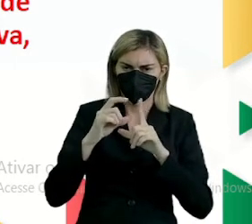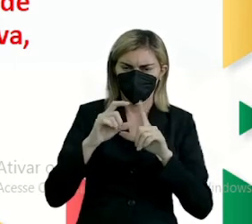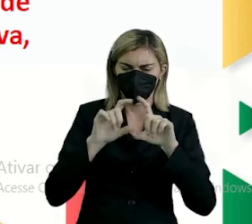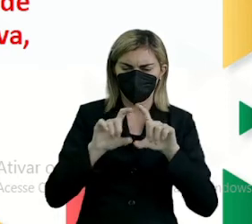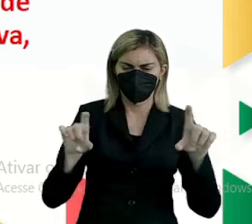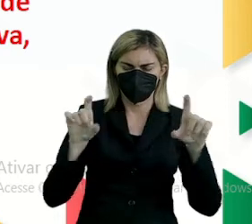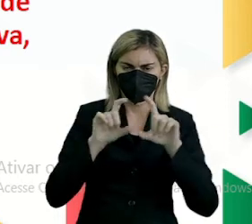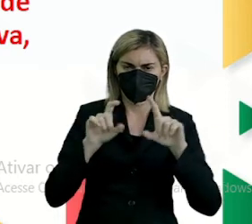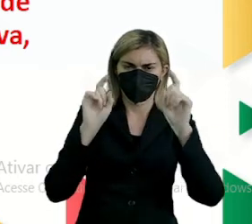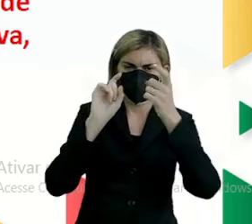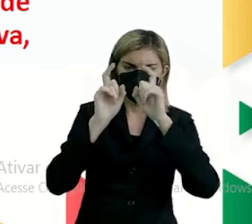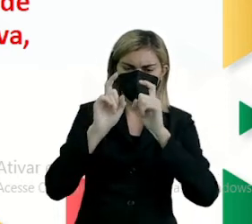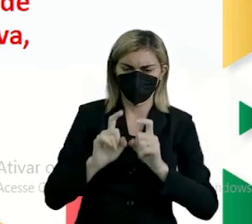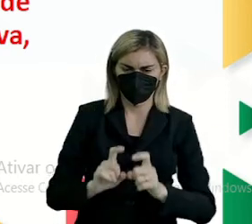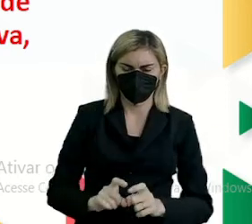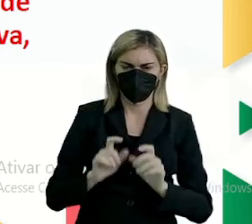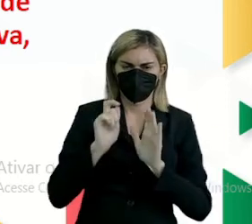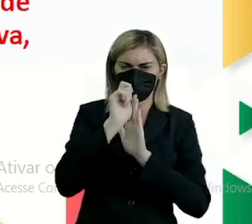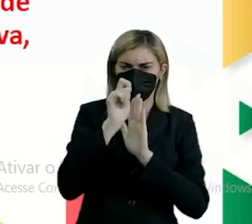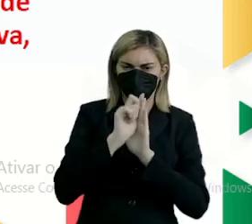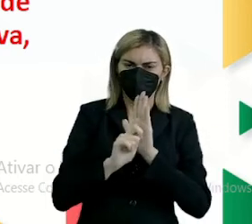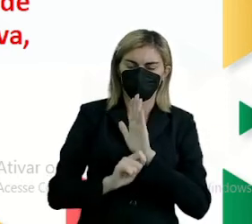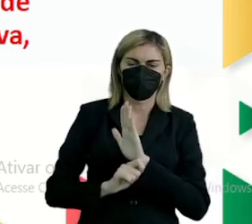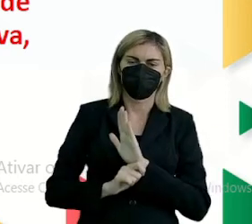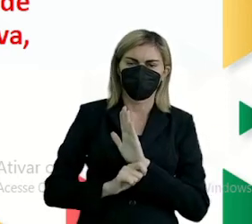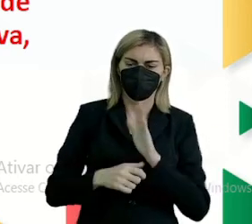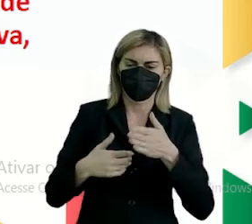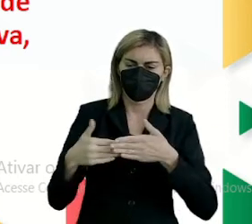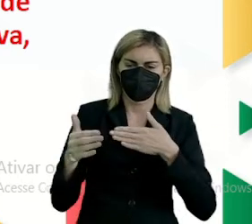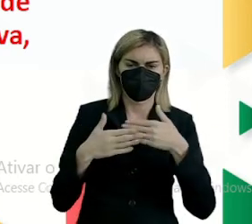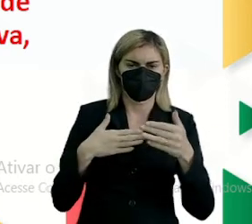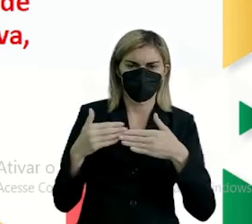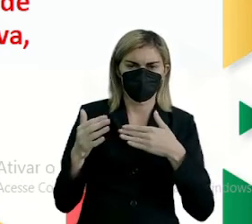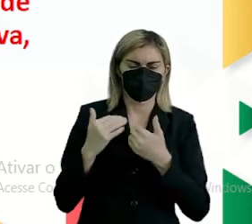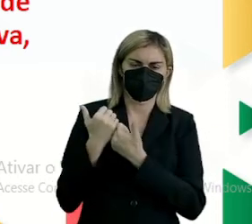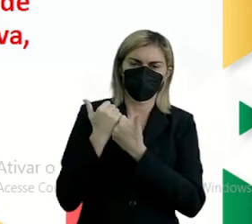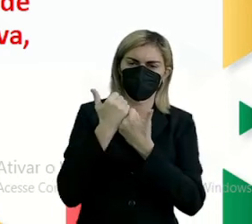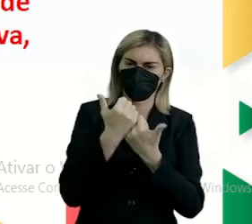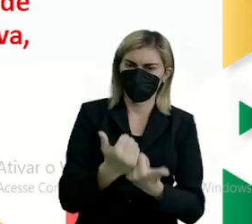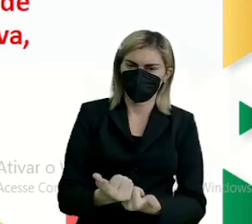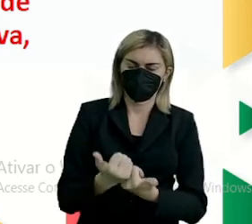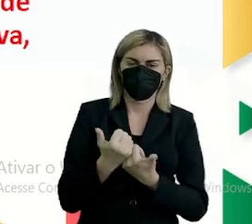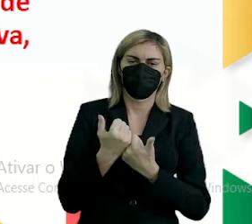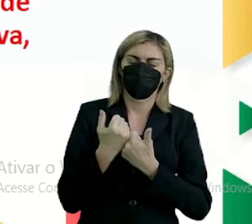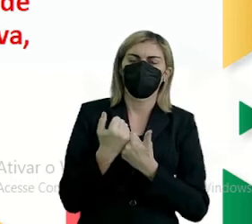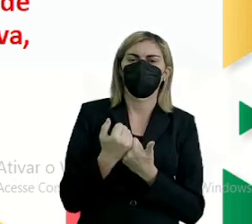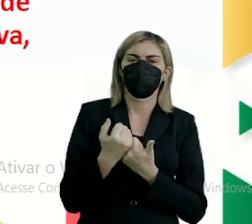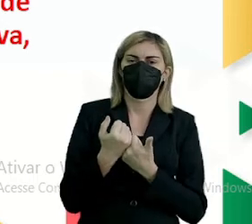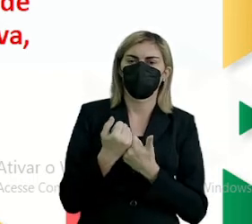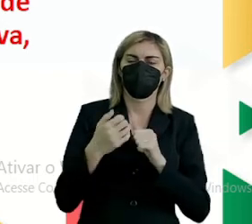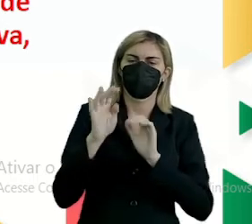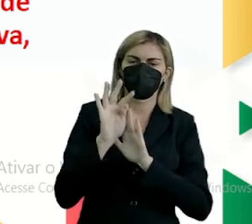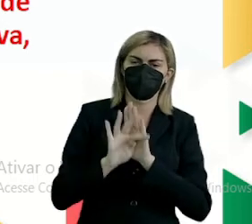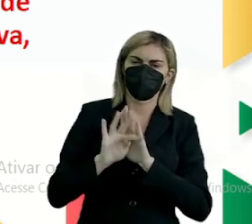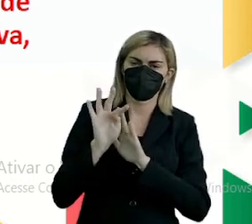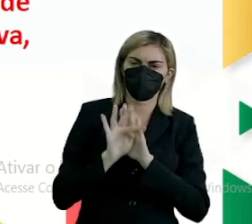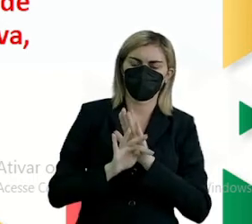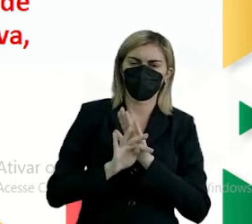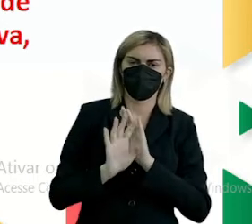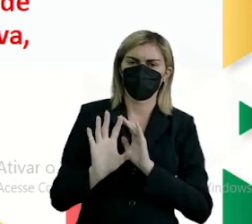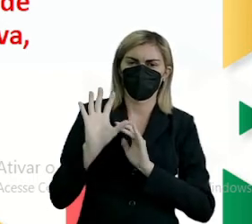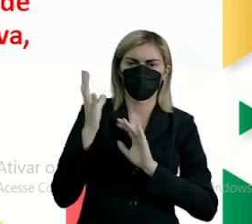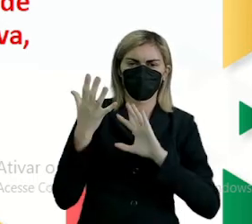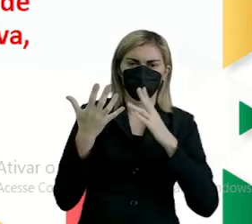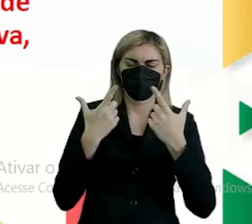frases articuladas, escritas sobre qualquer suporte, que estão em qualquer suporte. Um texto é uma